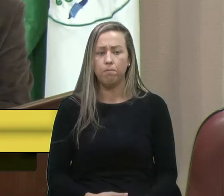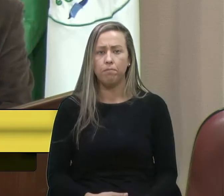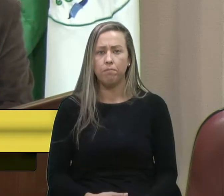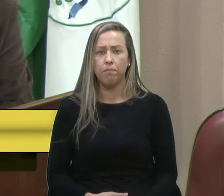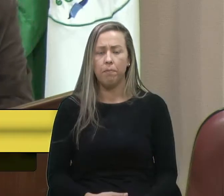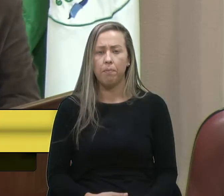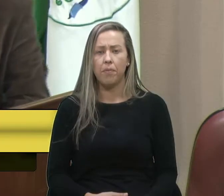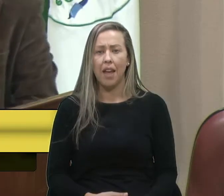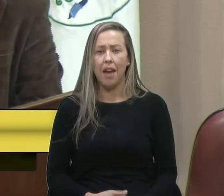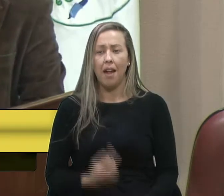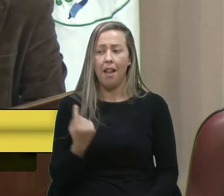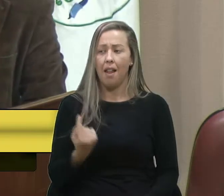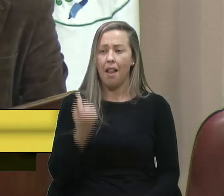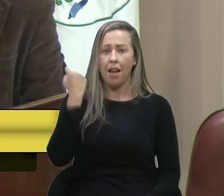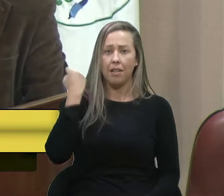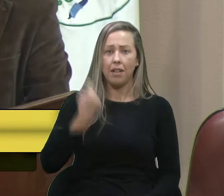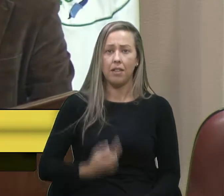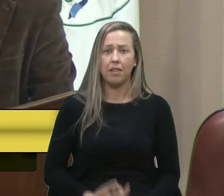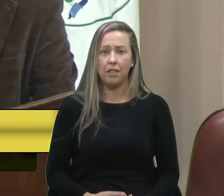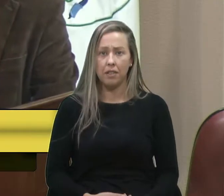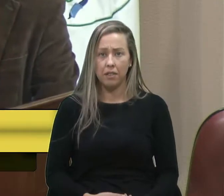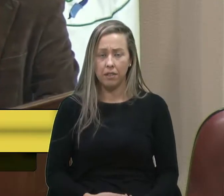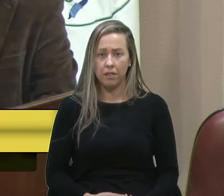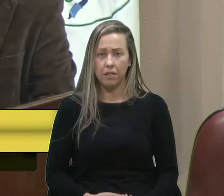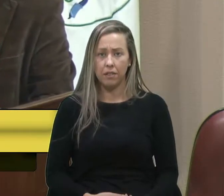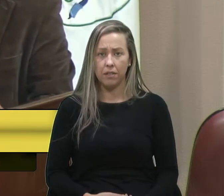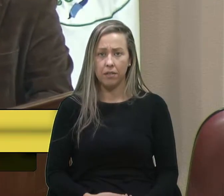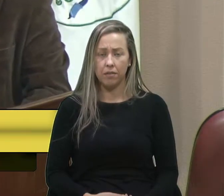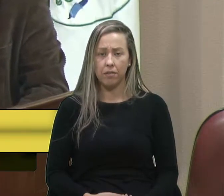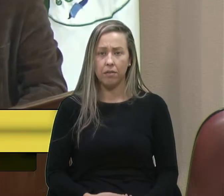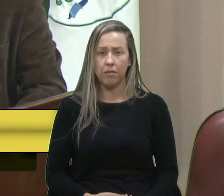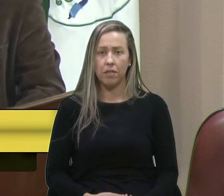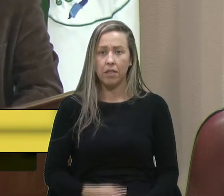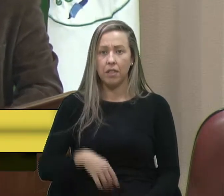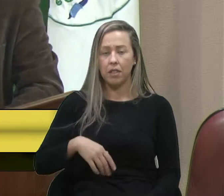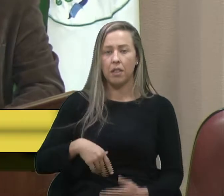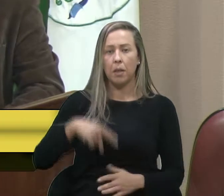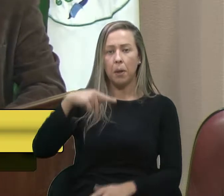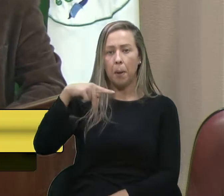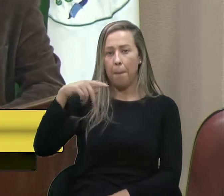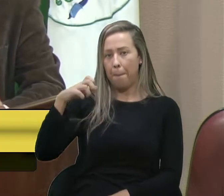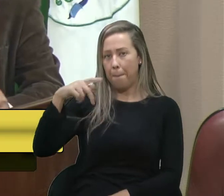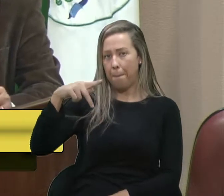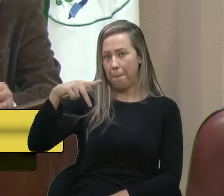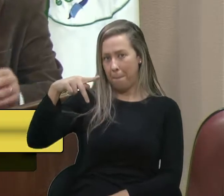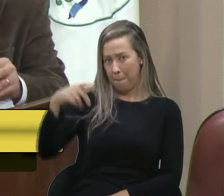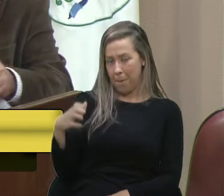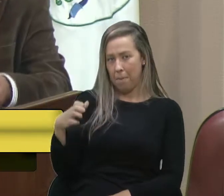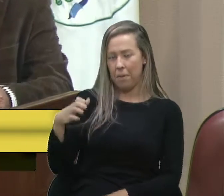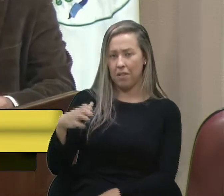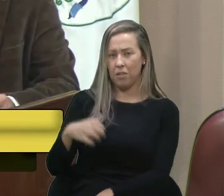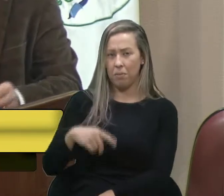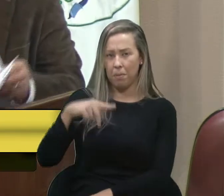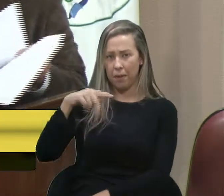Lá atrás, na época do Pepe, que também tive as suas dificuldades, mas não é para